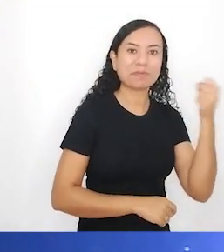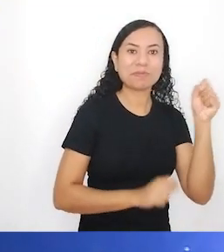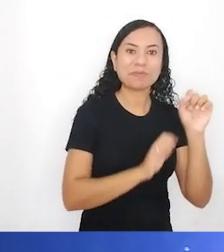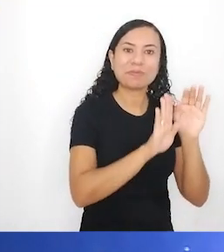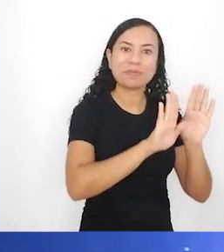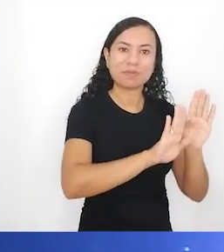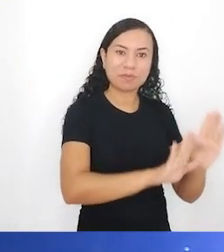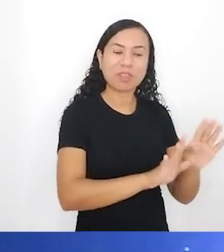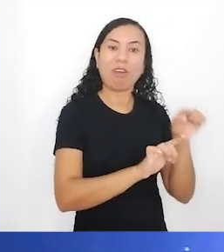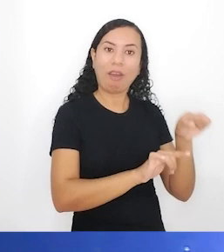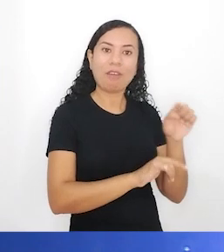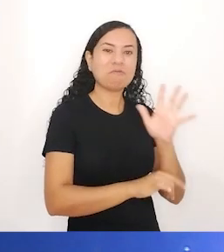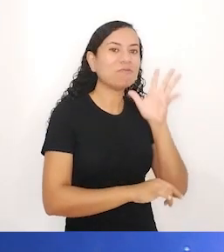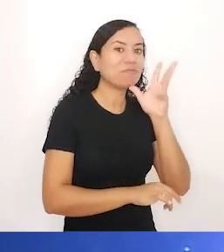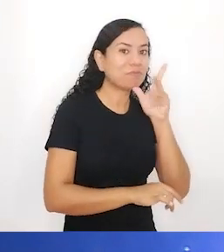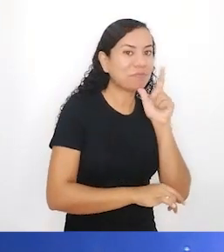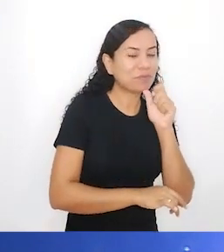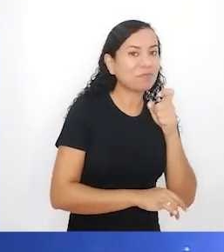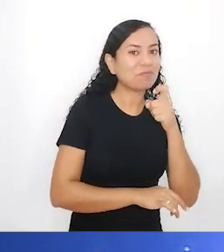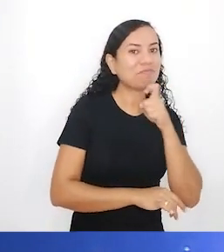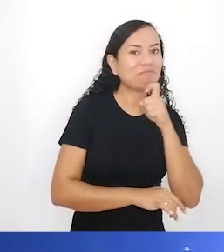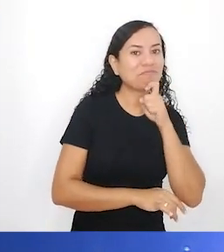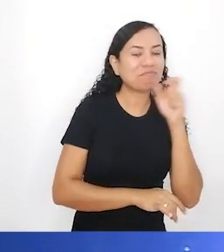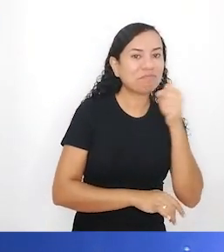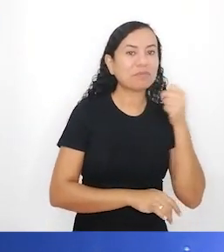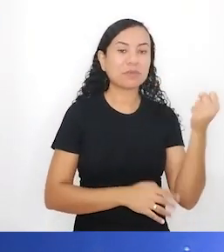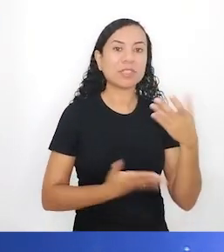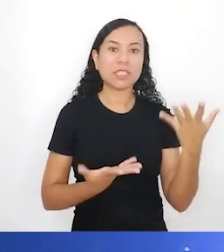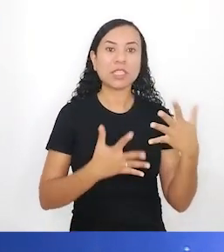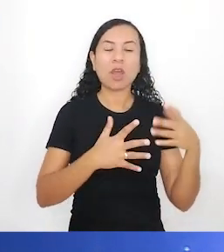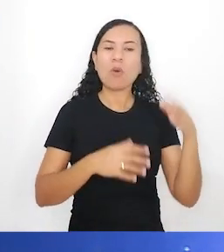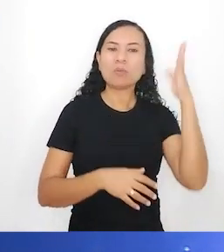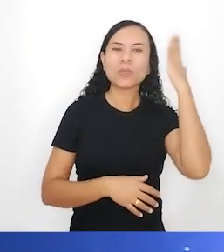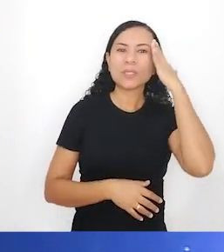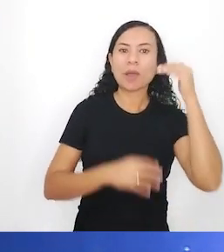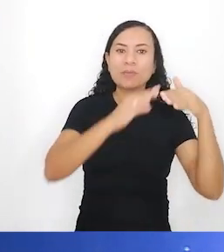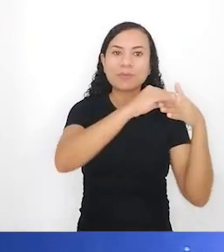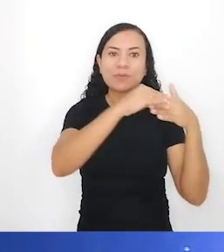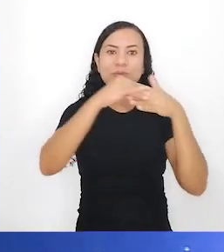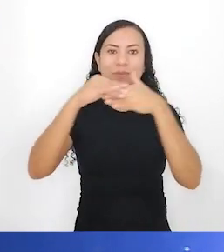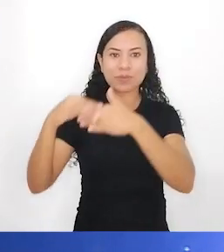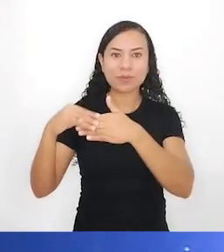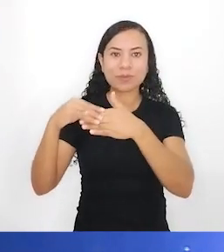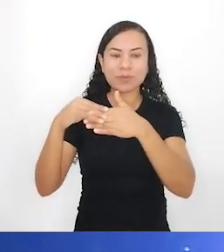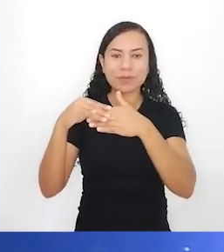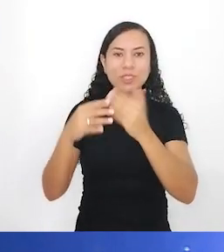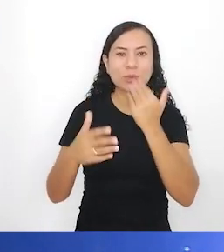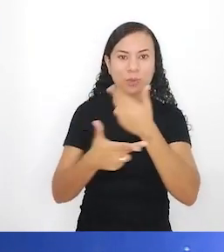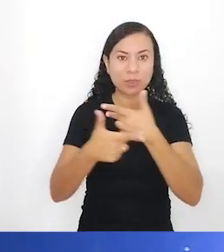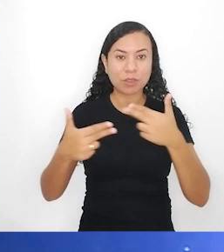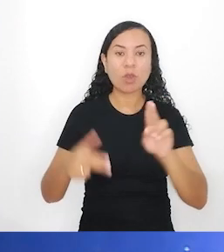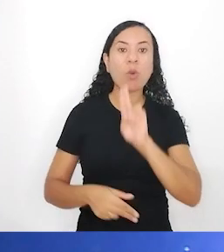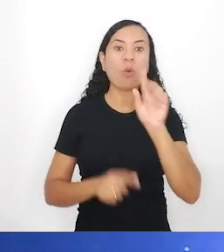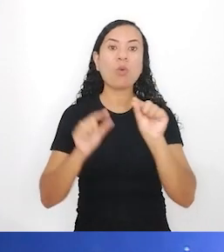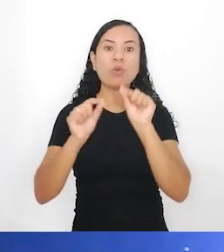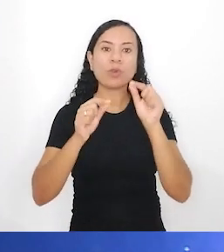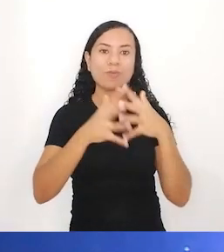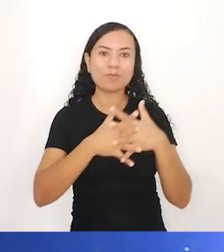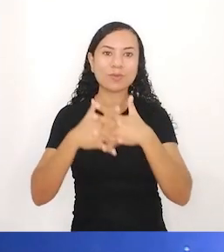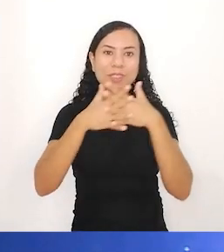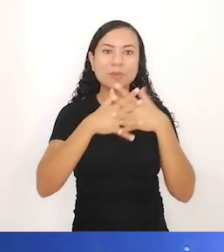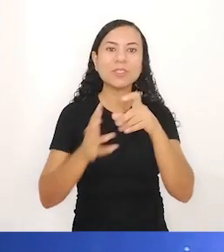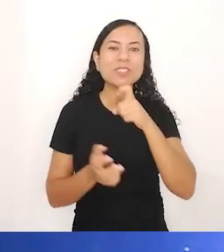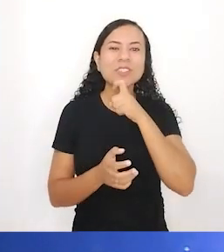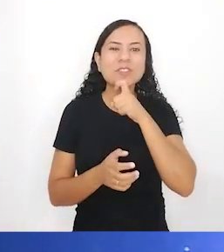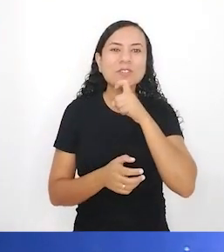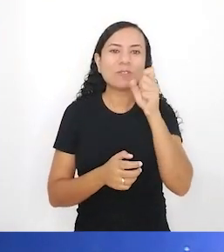transporte que acontece em nosso país, principalmente de malha rodoviária, que é como é feito o transporte dos alimentos, são em câmaras refrigeradas para